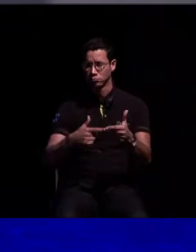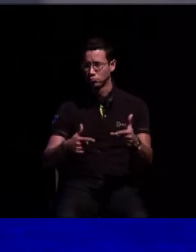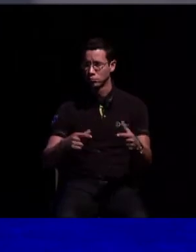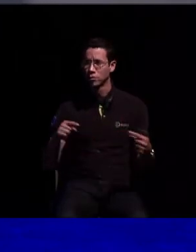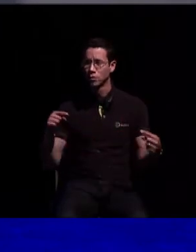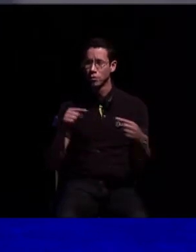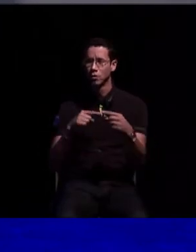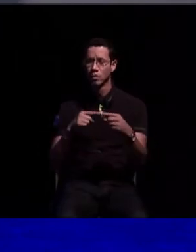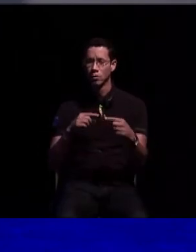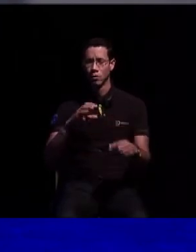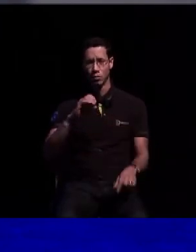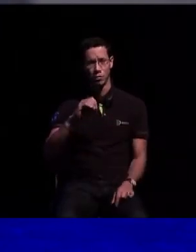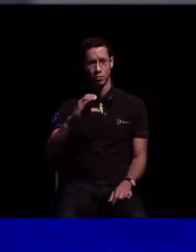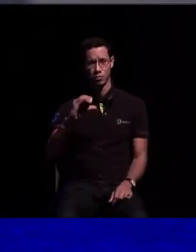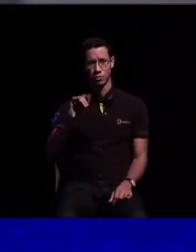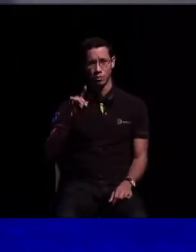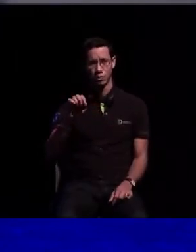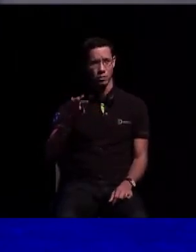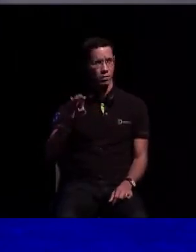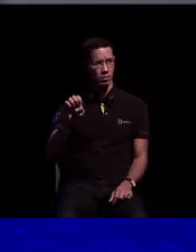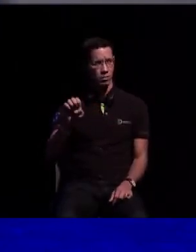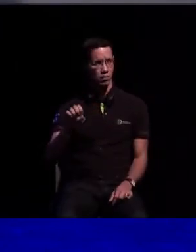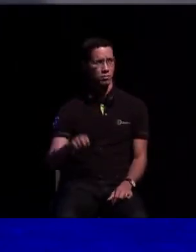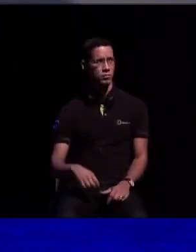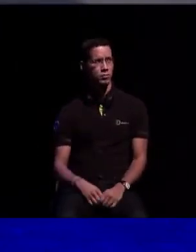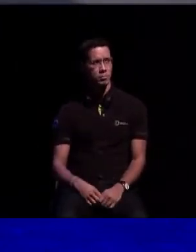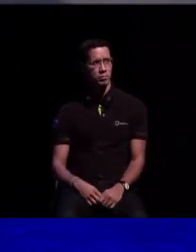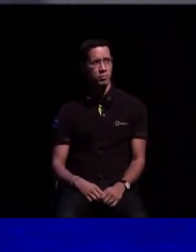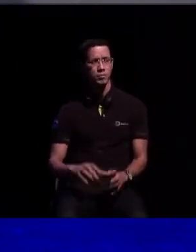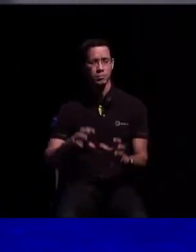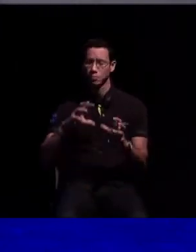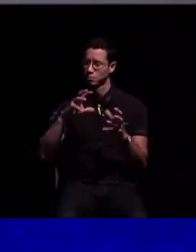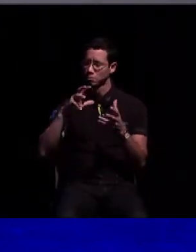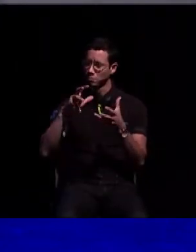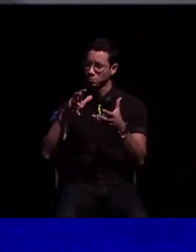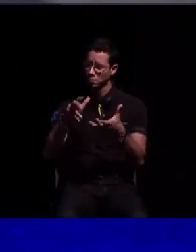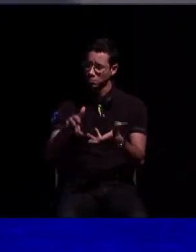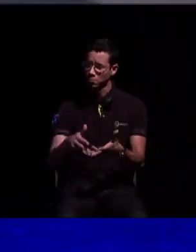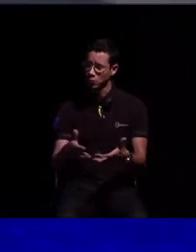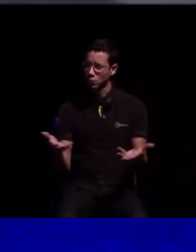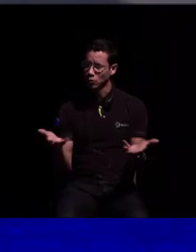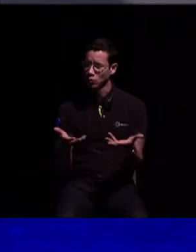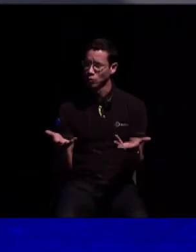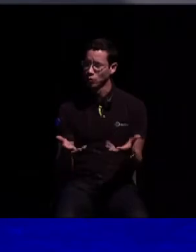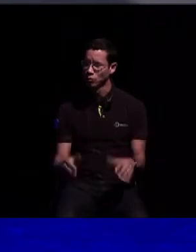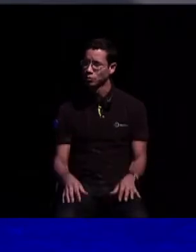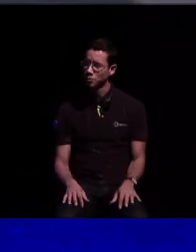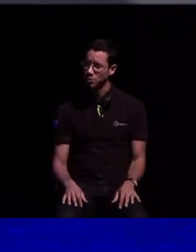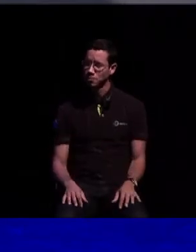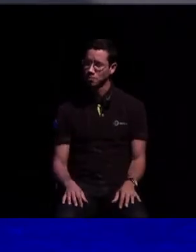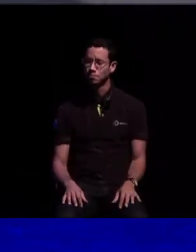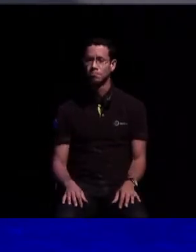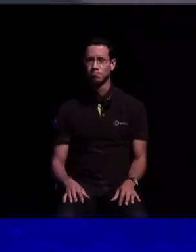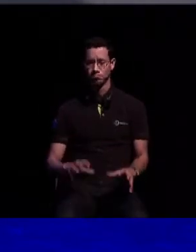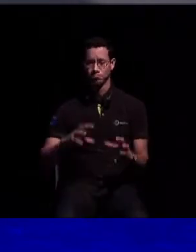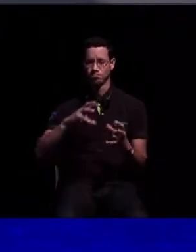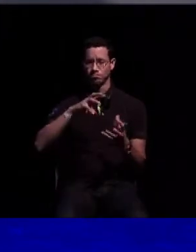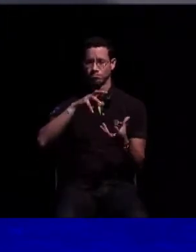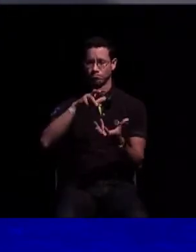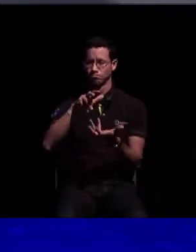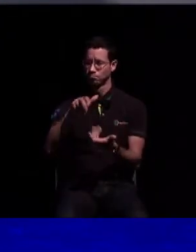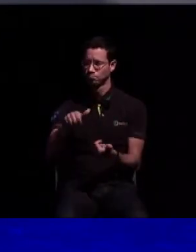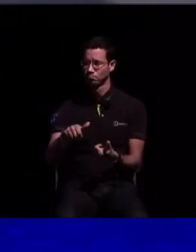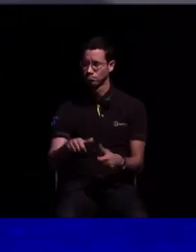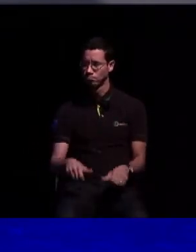mas pela expansão do Ocidente e de sua cultura no mundo inteiro, isso hoje é, hoje isso é planetário, está na